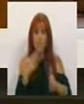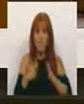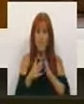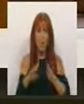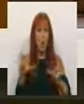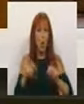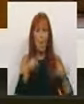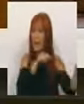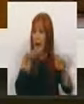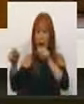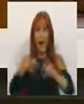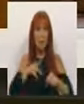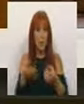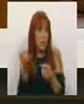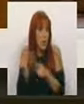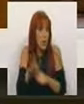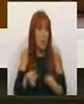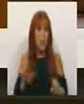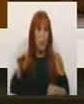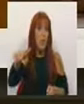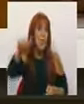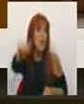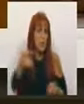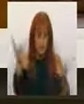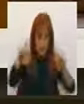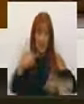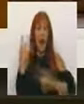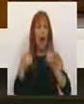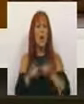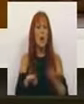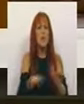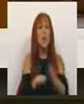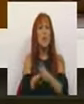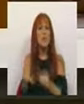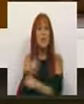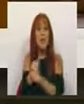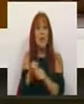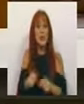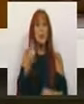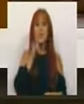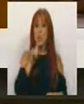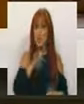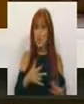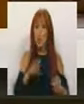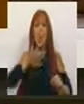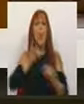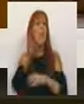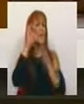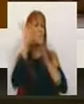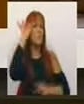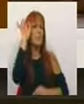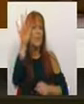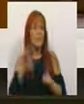9 extintos no país com por exemplo portanto nós também alguns portos do arquipélago dos açores outra sugestão